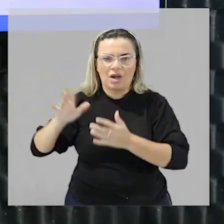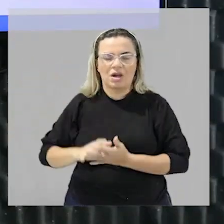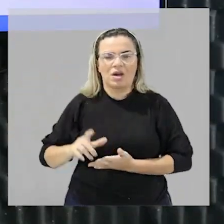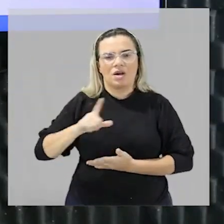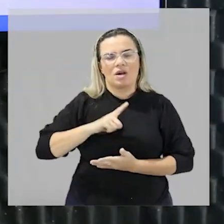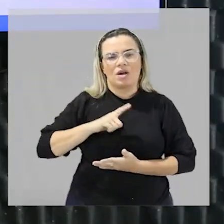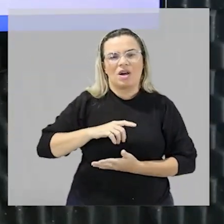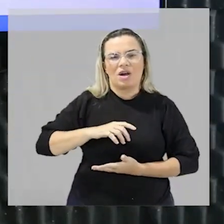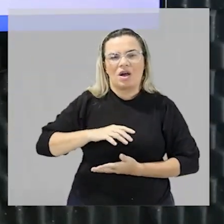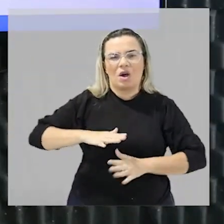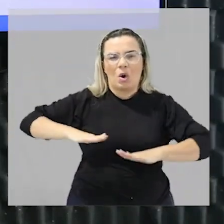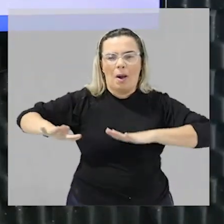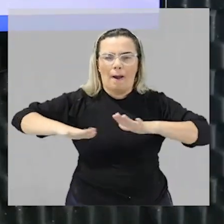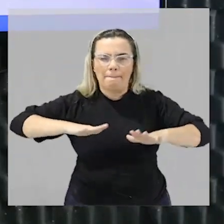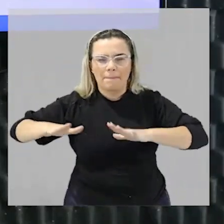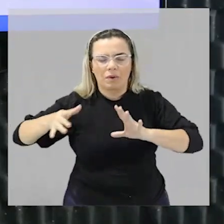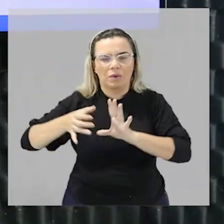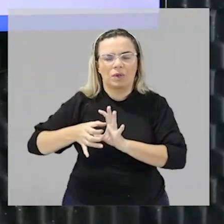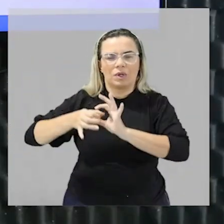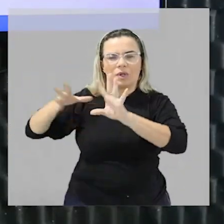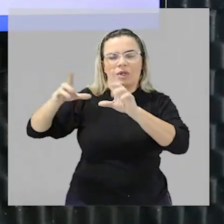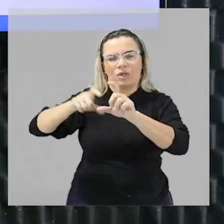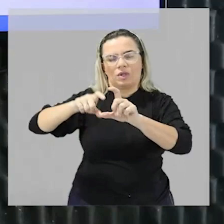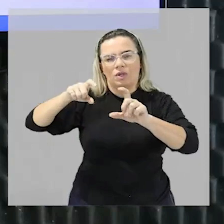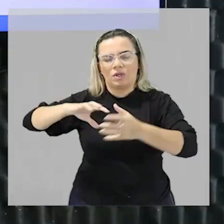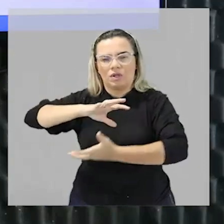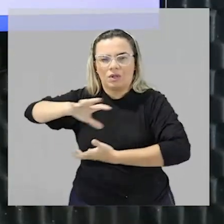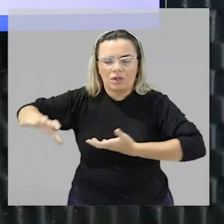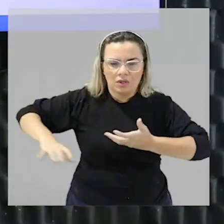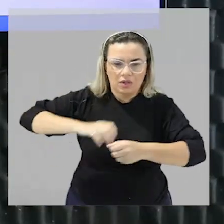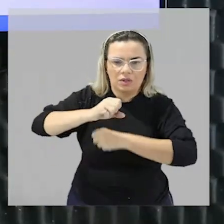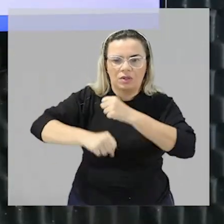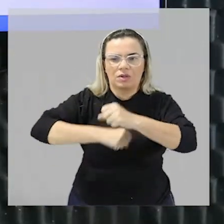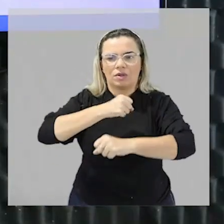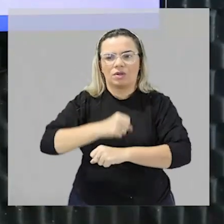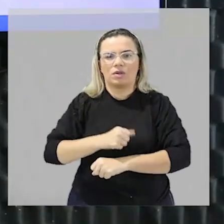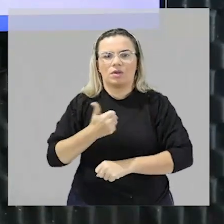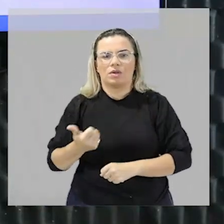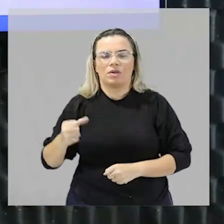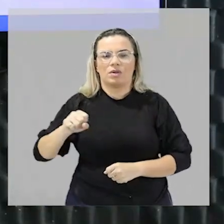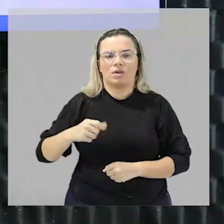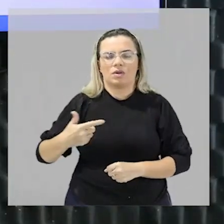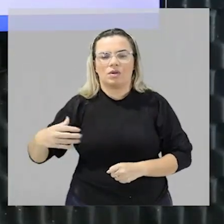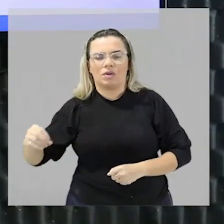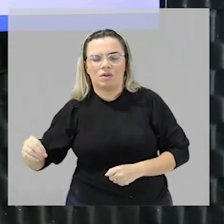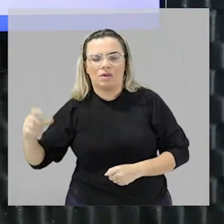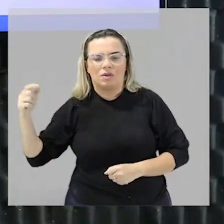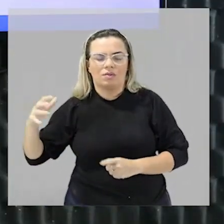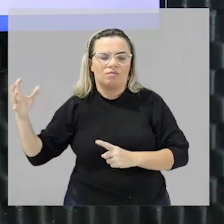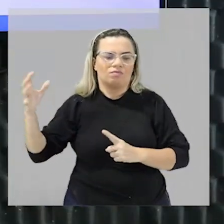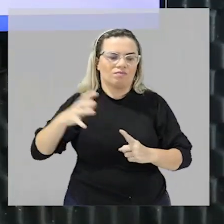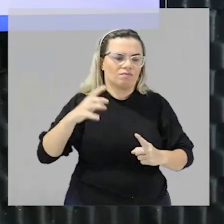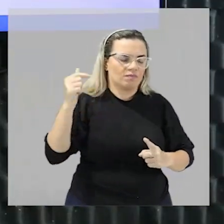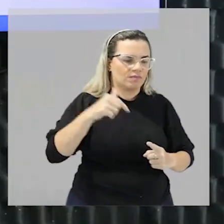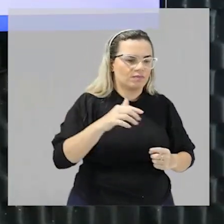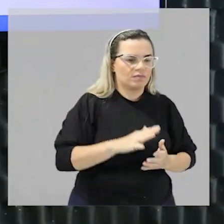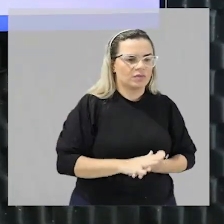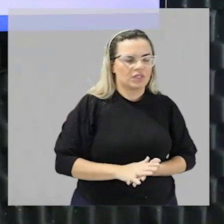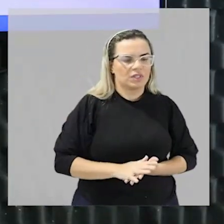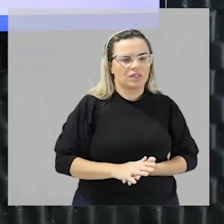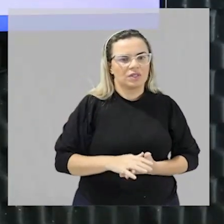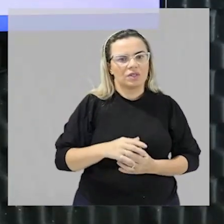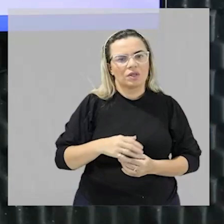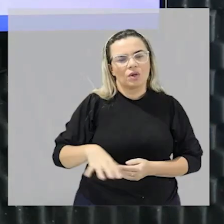de movimentos liberais, como as revoluções de 1820, e isso, de certa forma, pressiona Dom